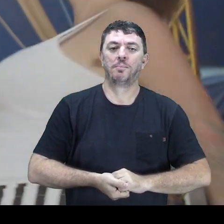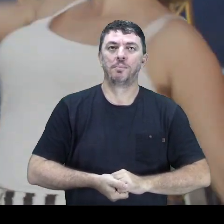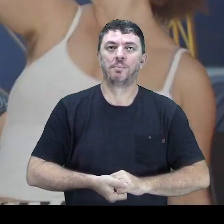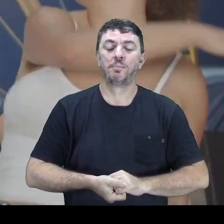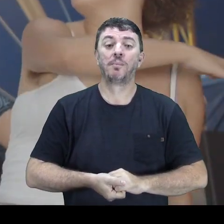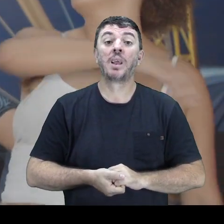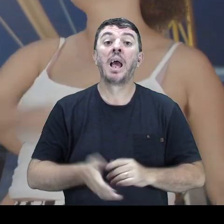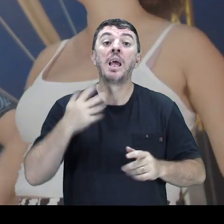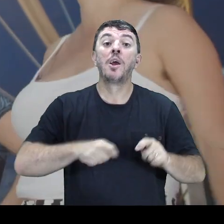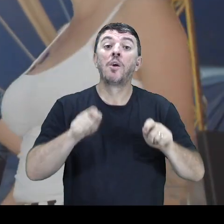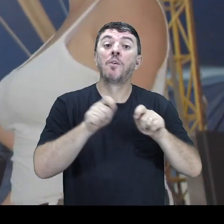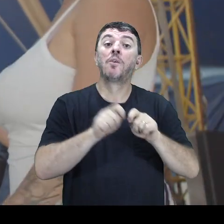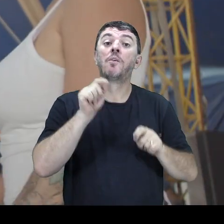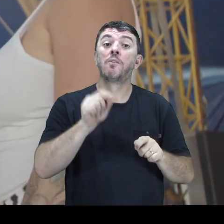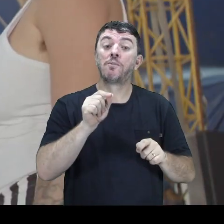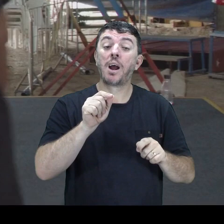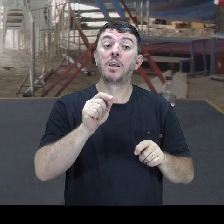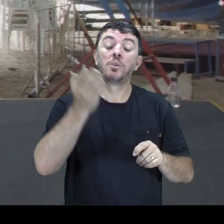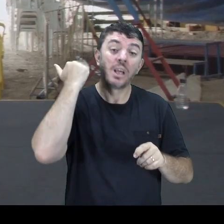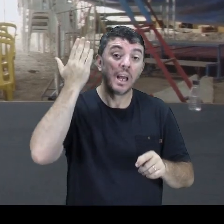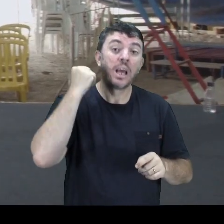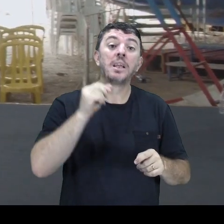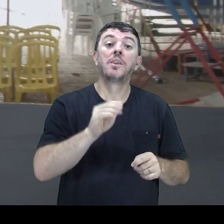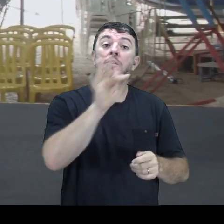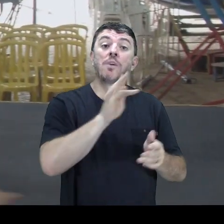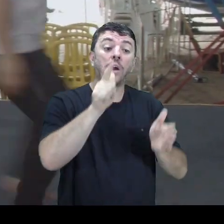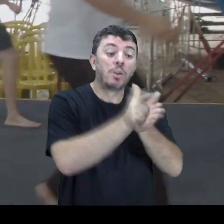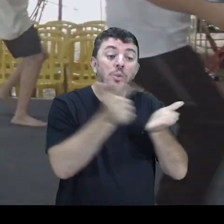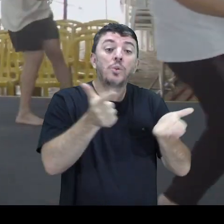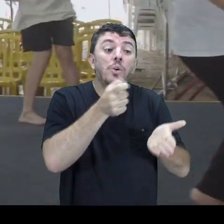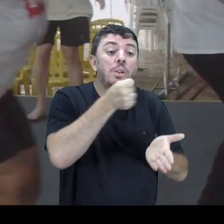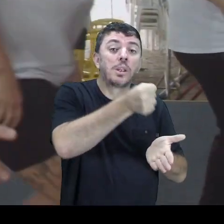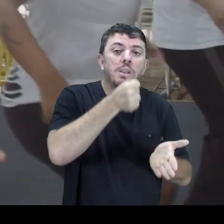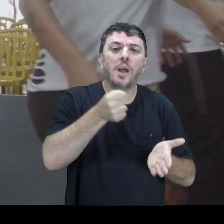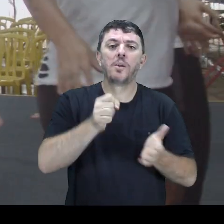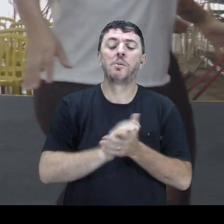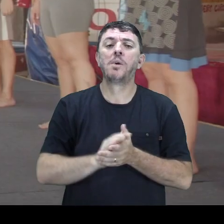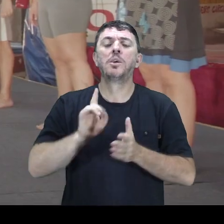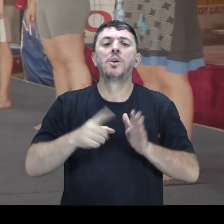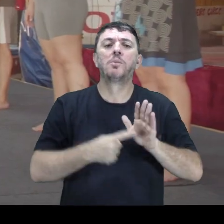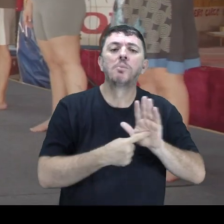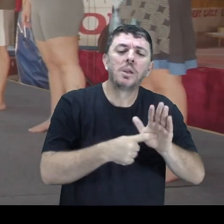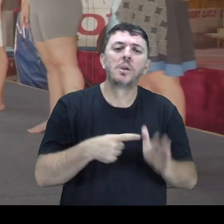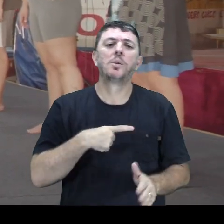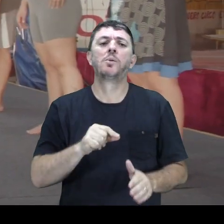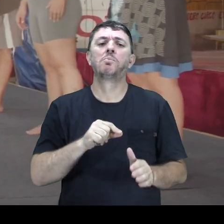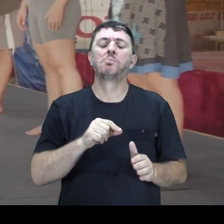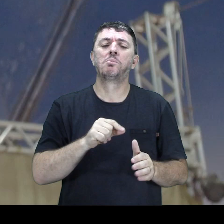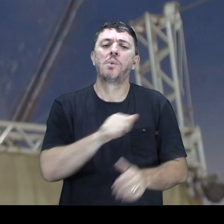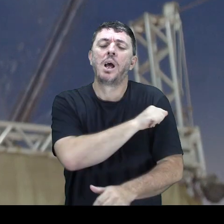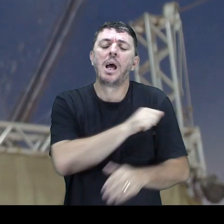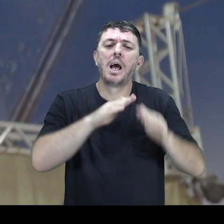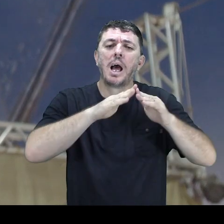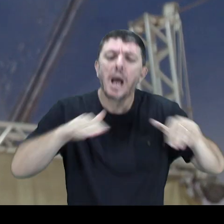Estava fazendo jornalismo na mesma escola e o Zé Wilson muitas vezes apresentava todo mundo pela profissão, que era estudante, fazendo trapézio. E